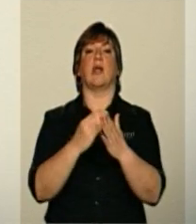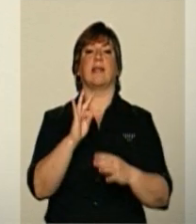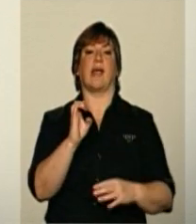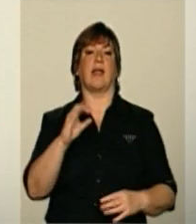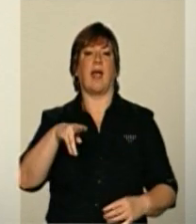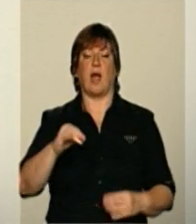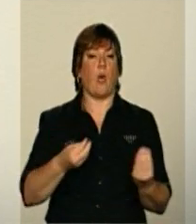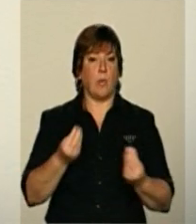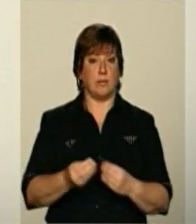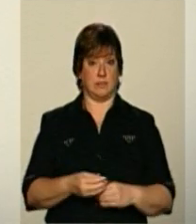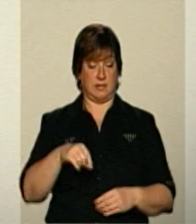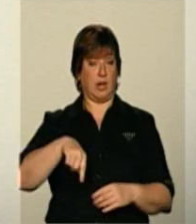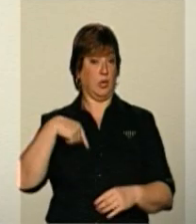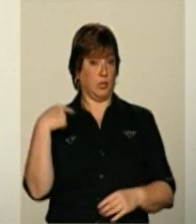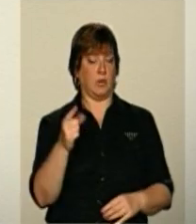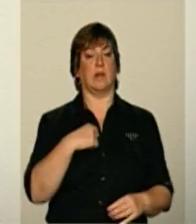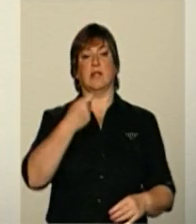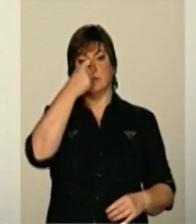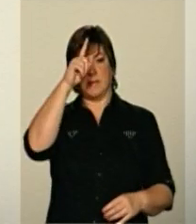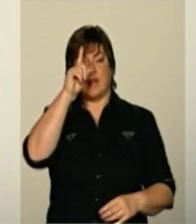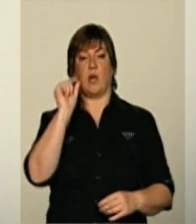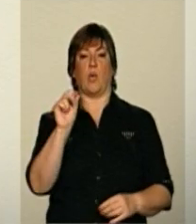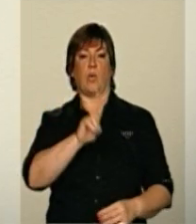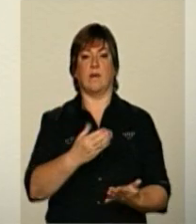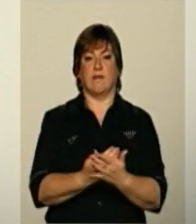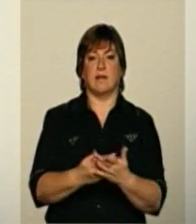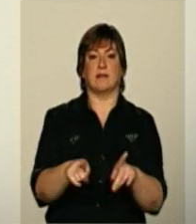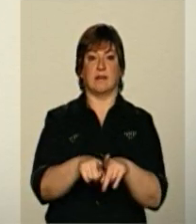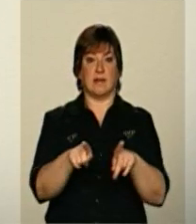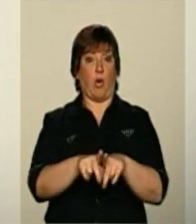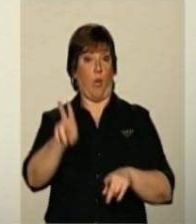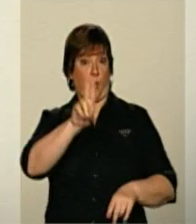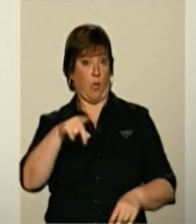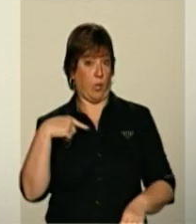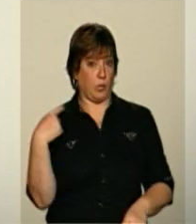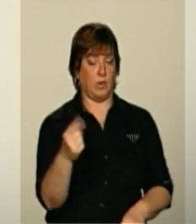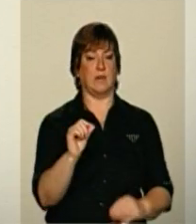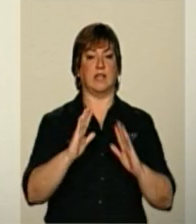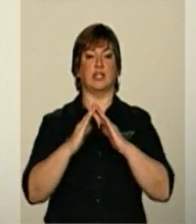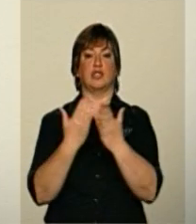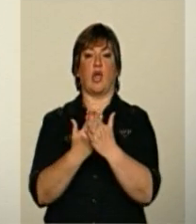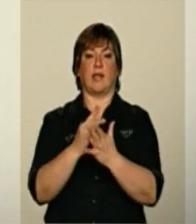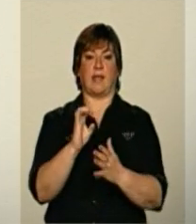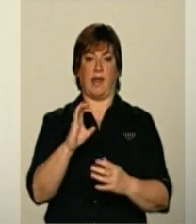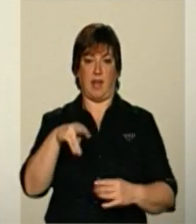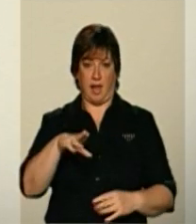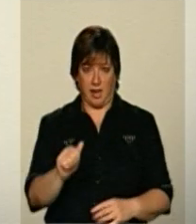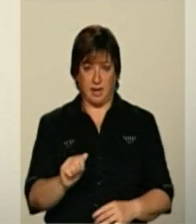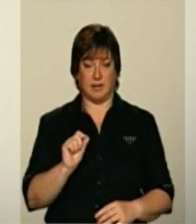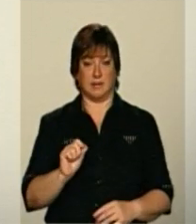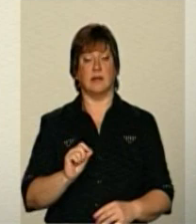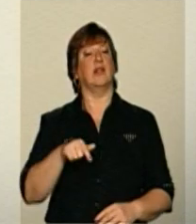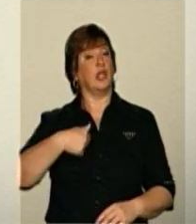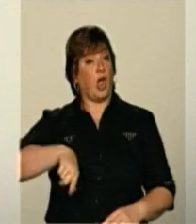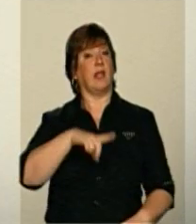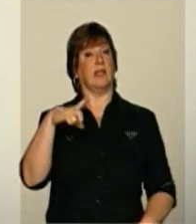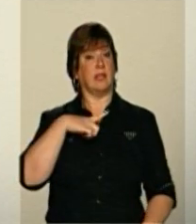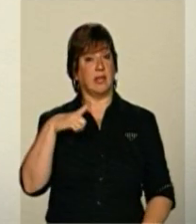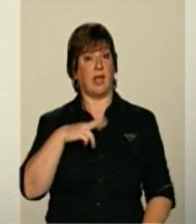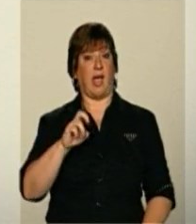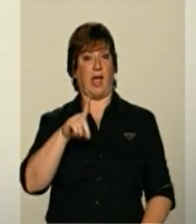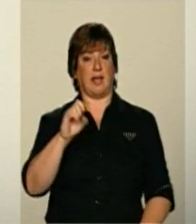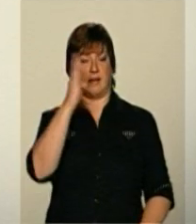universidades nos hospitais universitários e nas escolas técnicas Luciano nós temos a rede nacional de